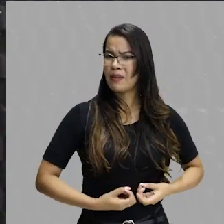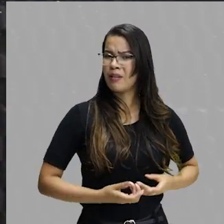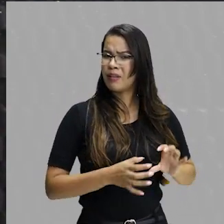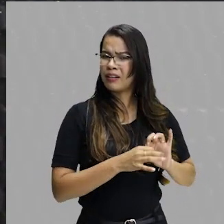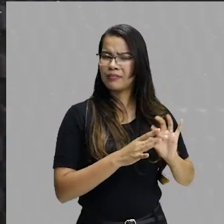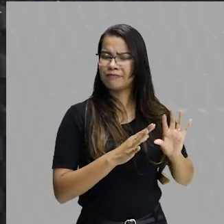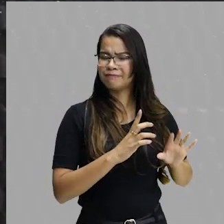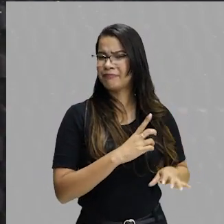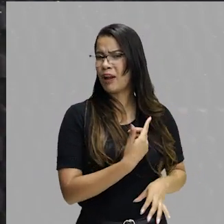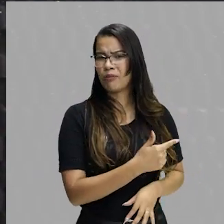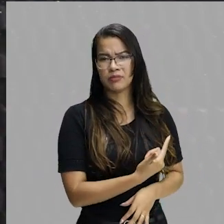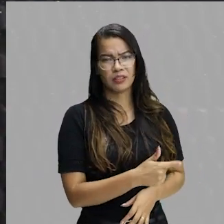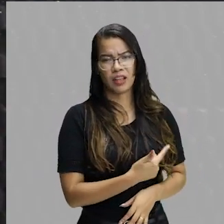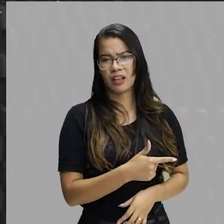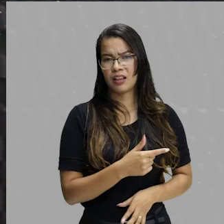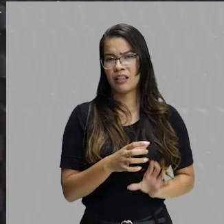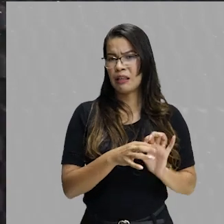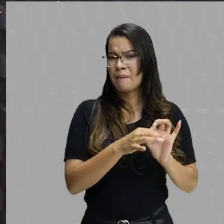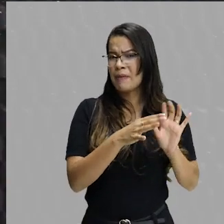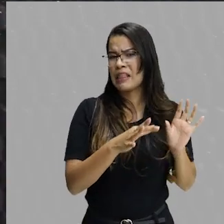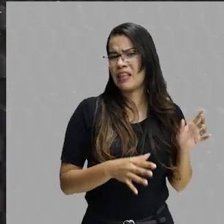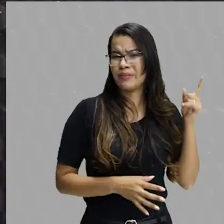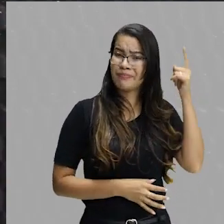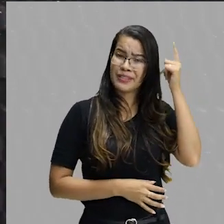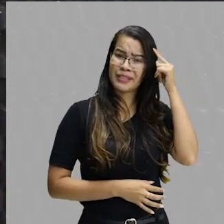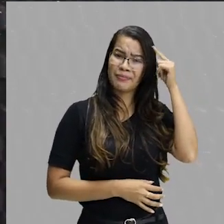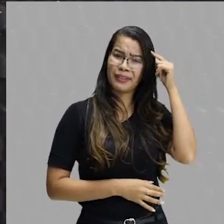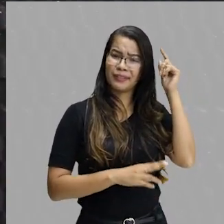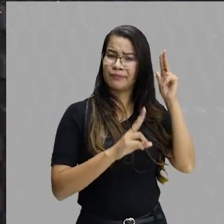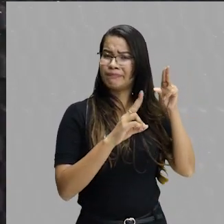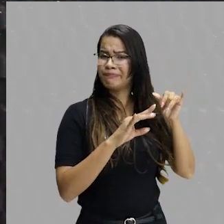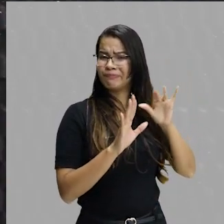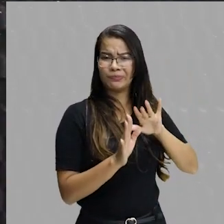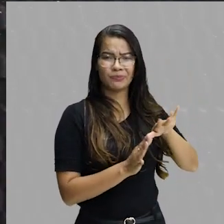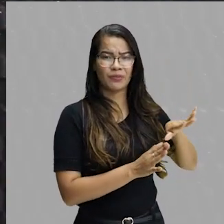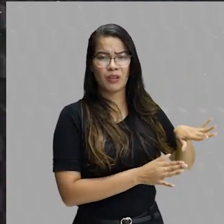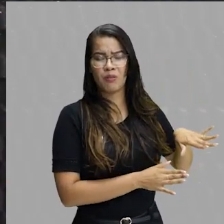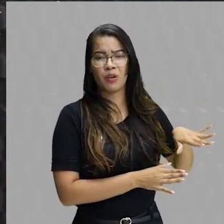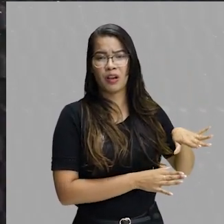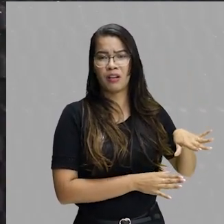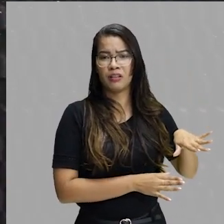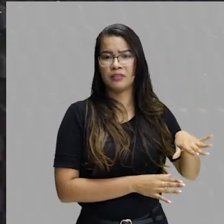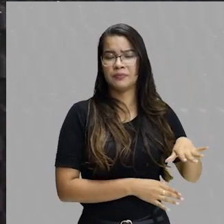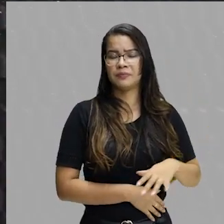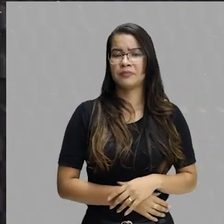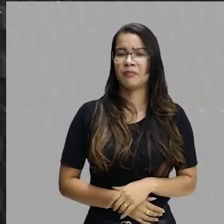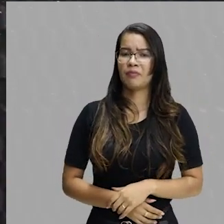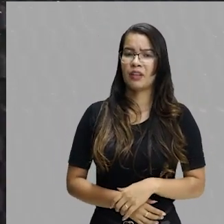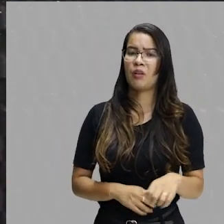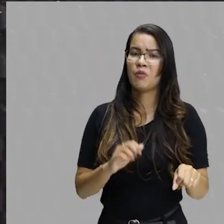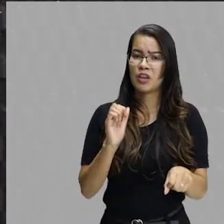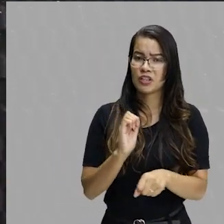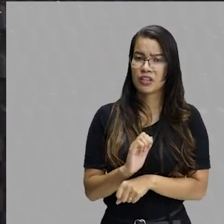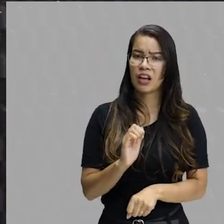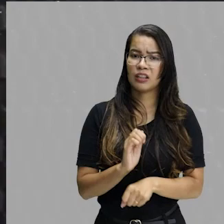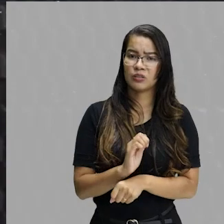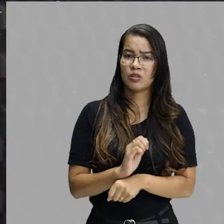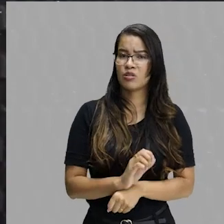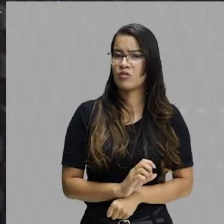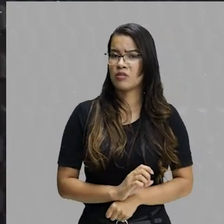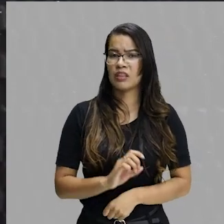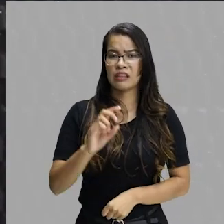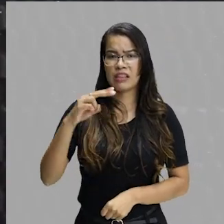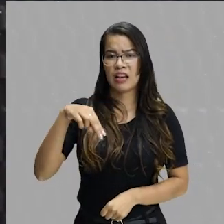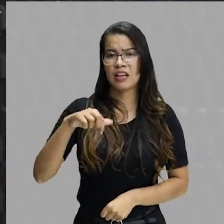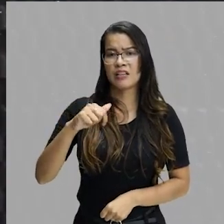de pensamento. É um Estado antidemocrático, um Estado ultranacionalista que